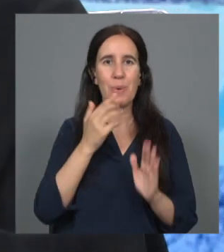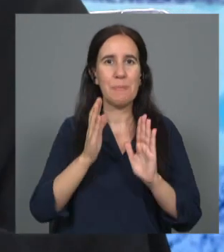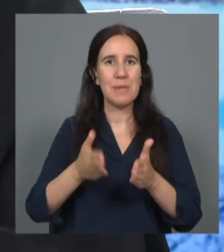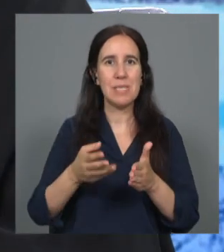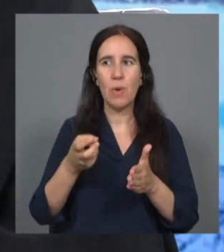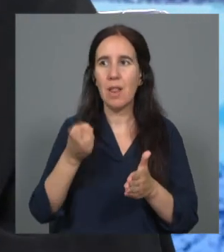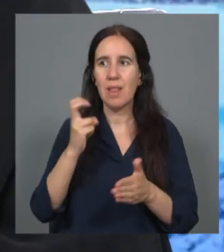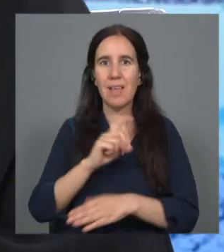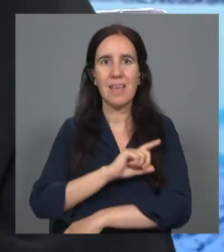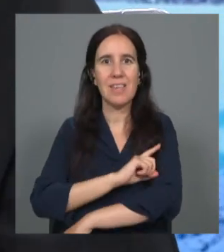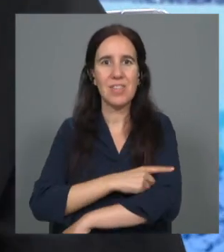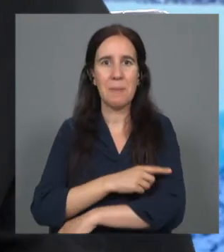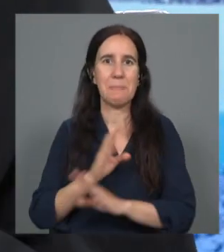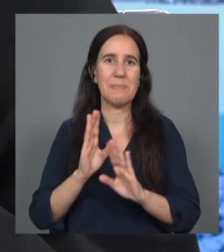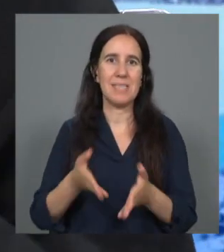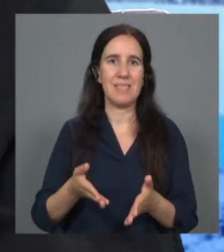arriscando,